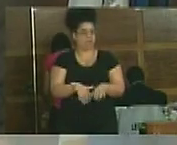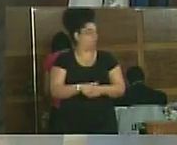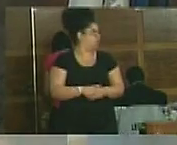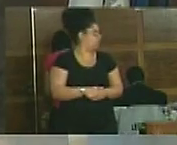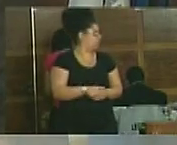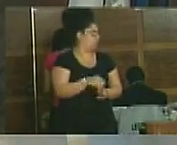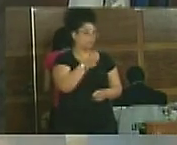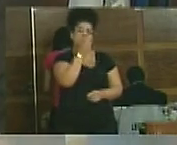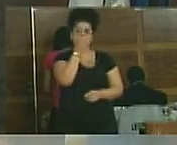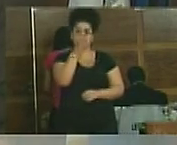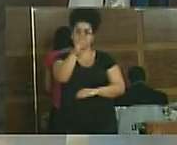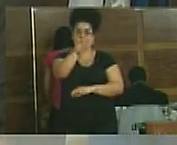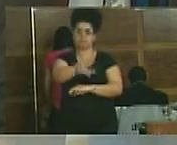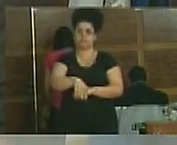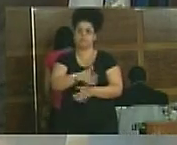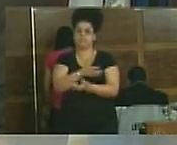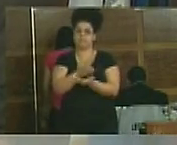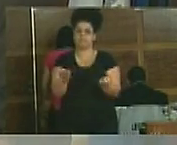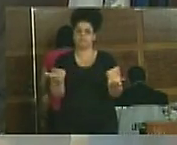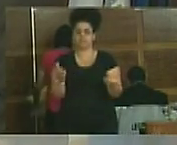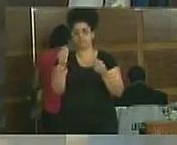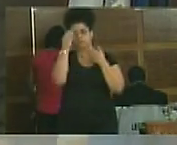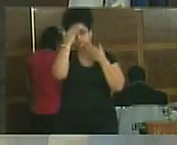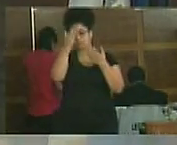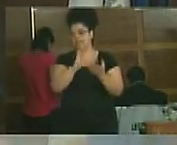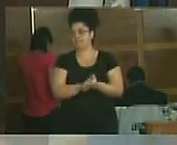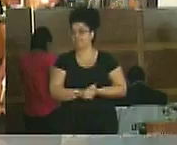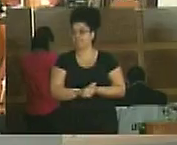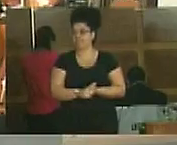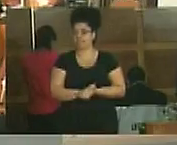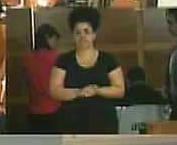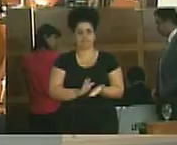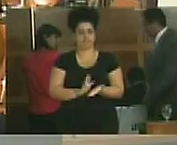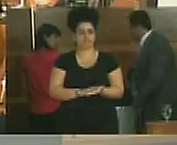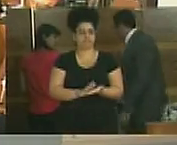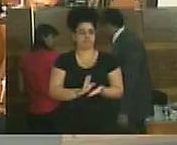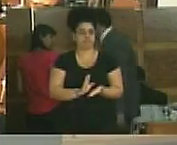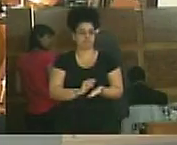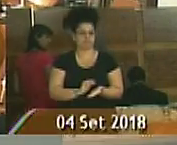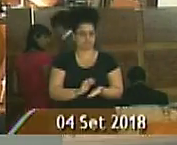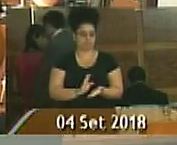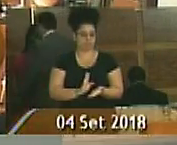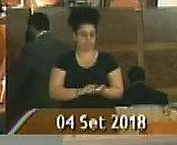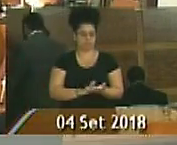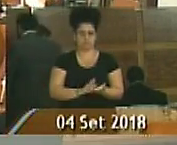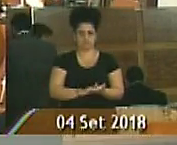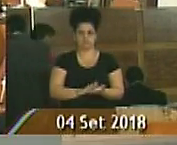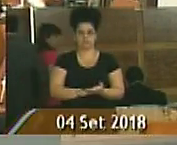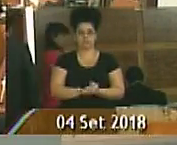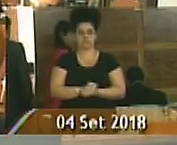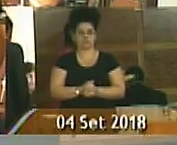uma boa tarde a todos, muito obrigado. Com a palavra a vereadora Jane Veiga.